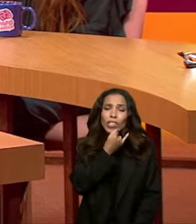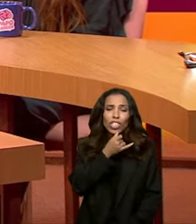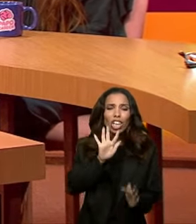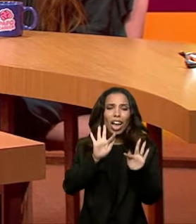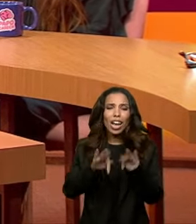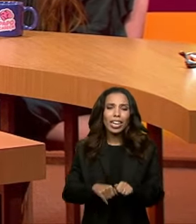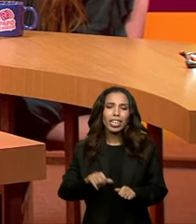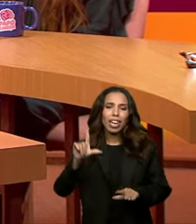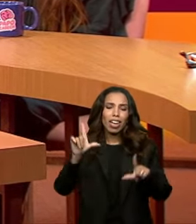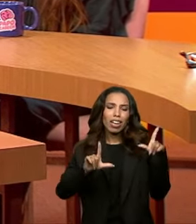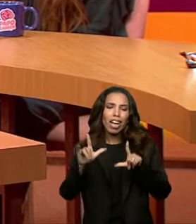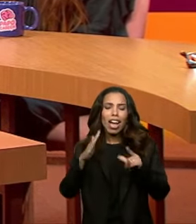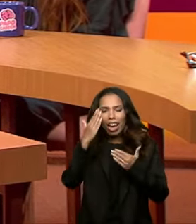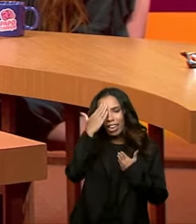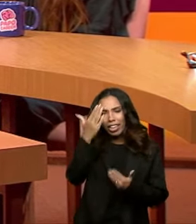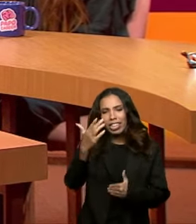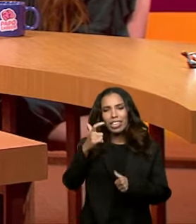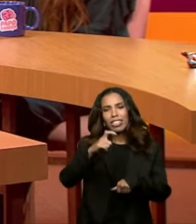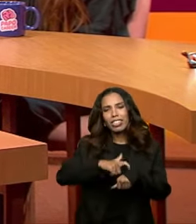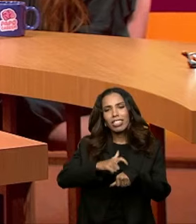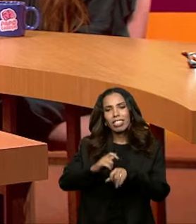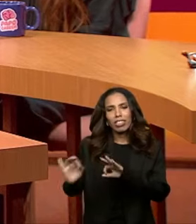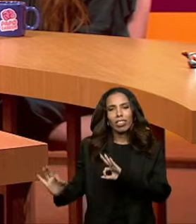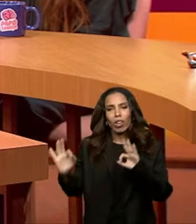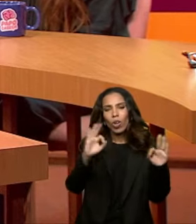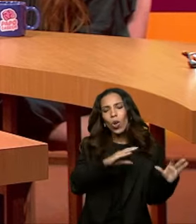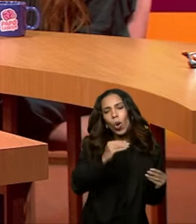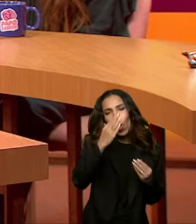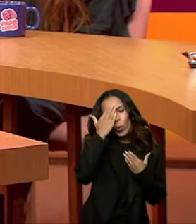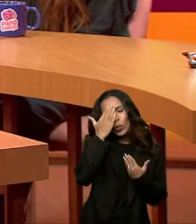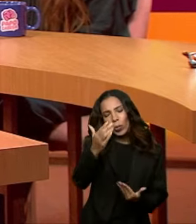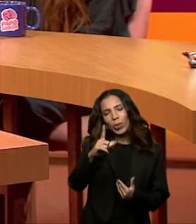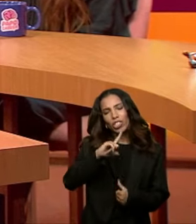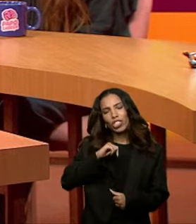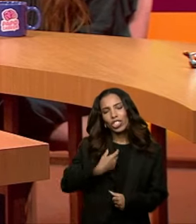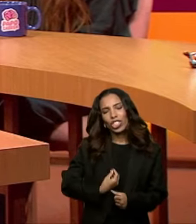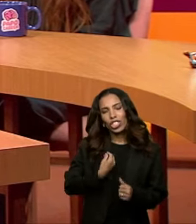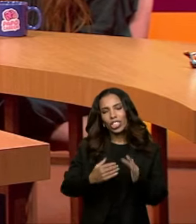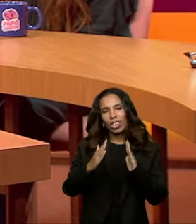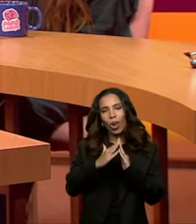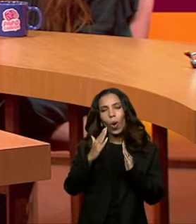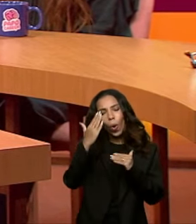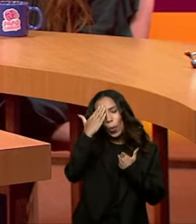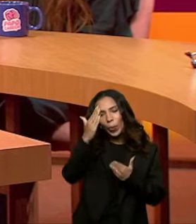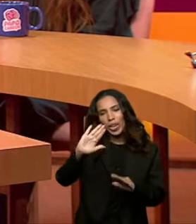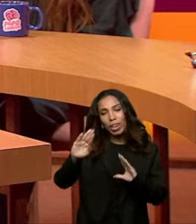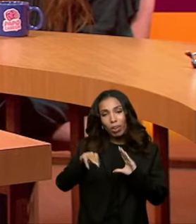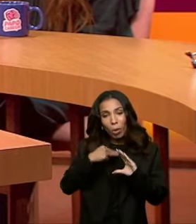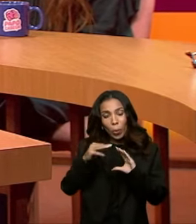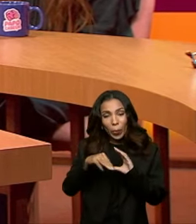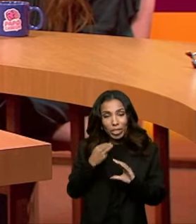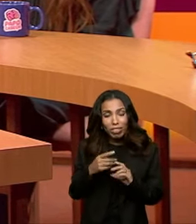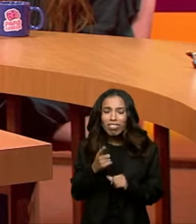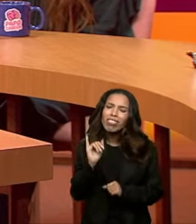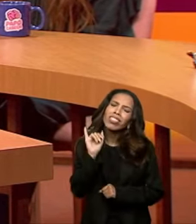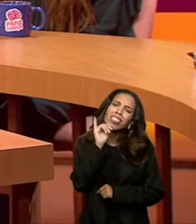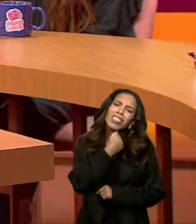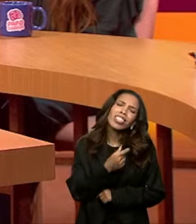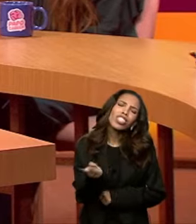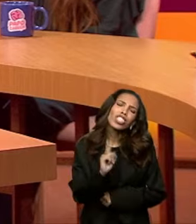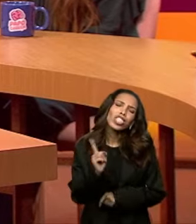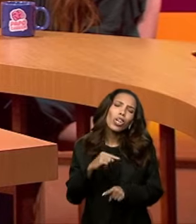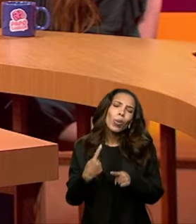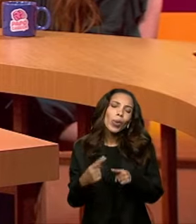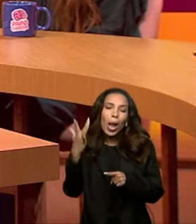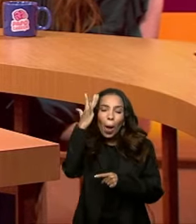muito a companhia de vocês, o tempo de vocês. Obrigada a vocês de casa, obrigada pelas mensagens. Mas olha só, não vamos ficar tristes não, porque amanhã a gente tá